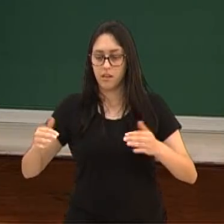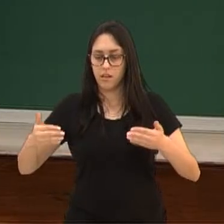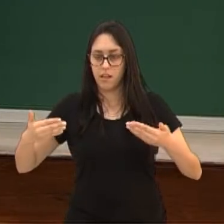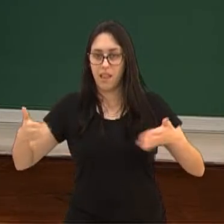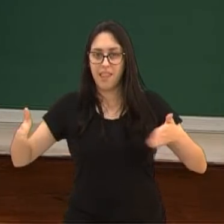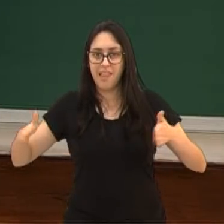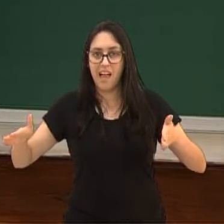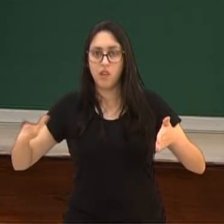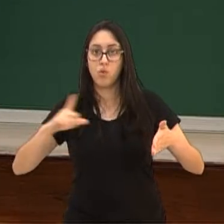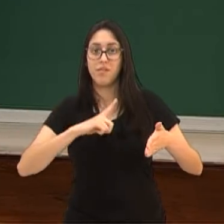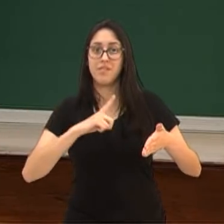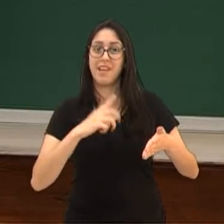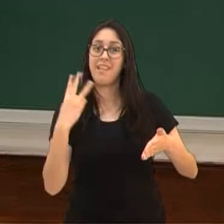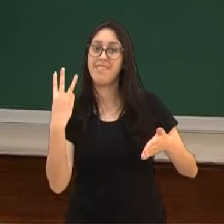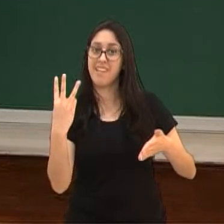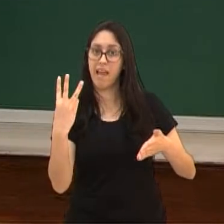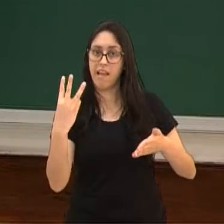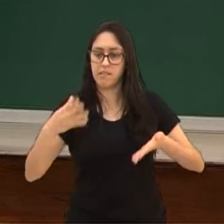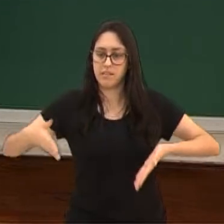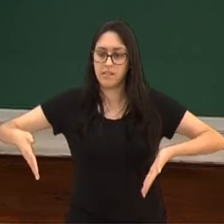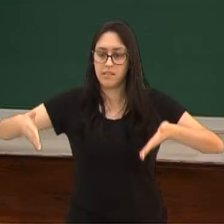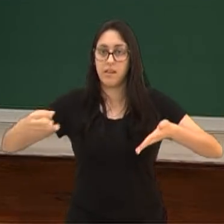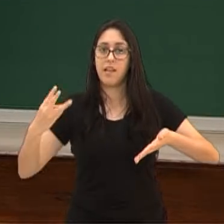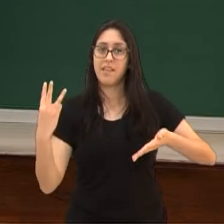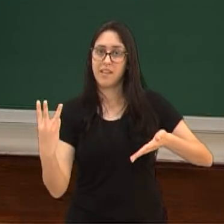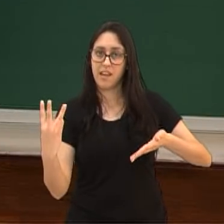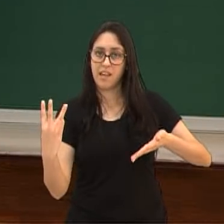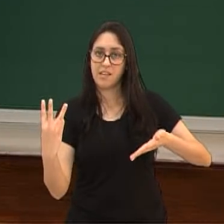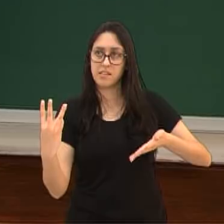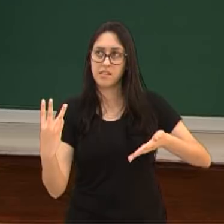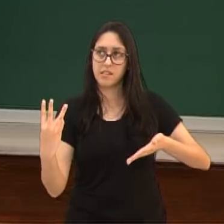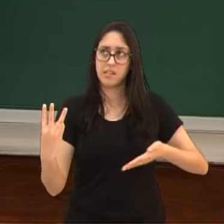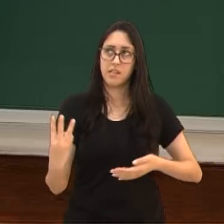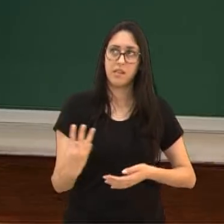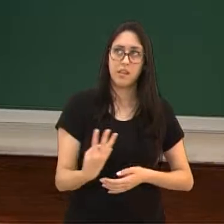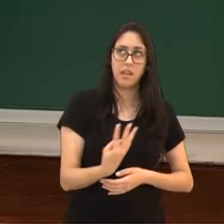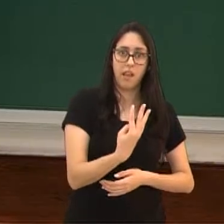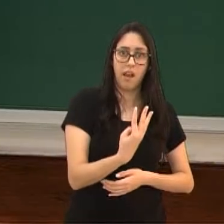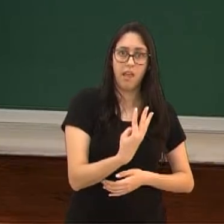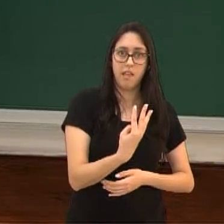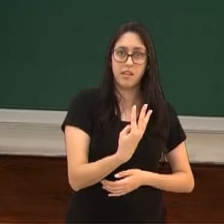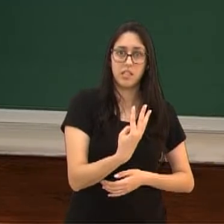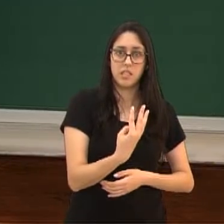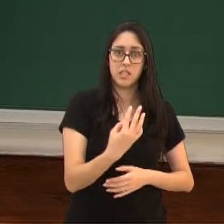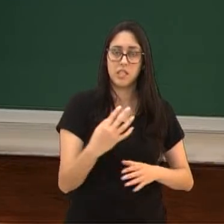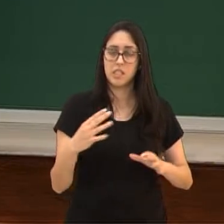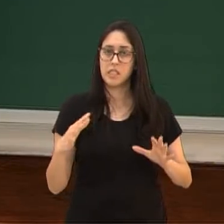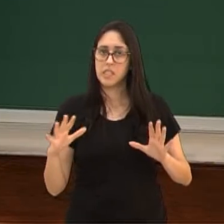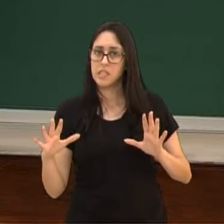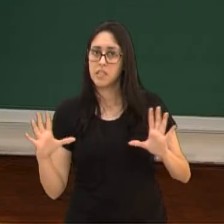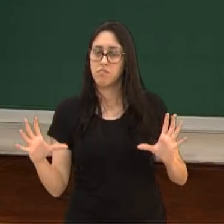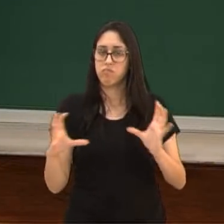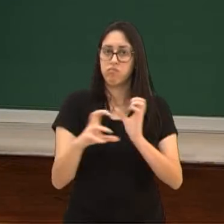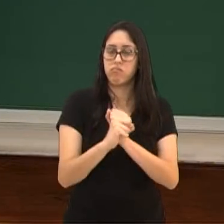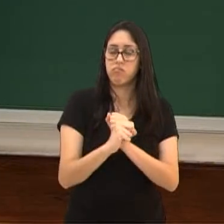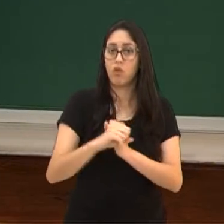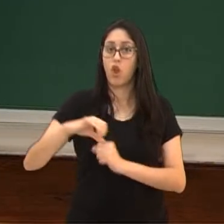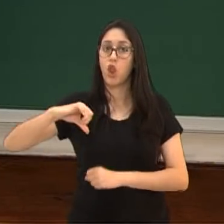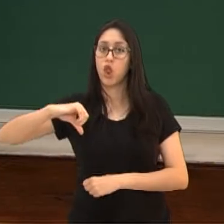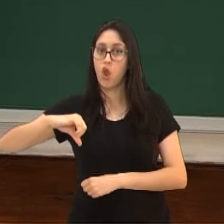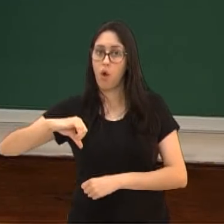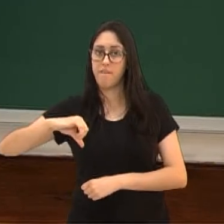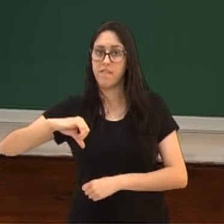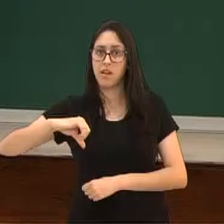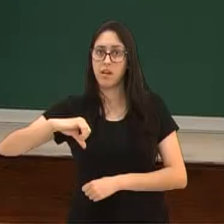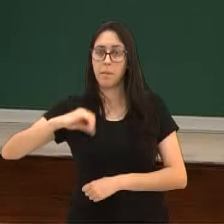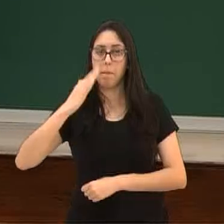por 3, você tem 9 cubinhos embaixo, ok? Vamos subir um andar. Um andar, aqui